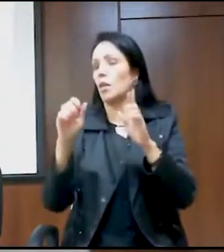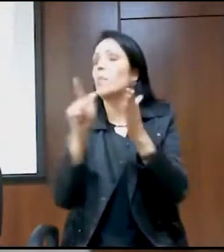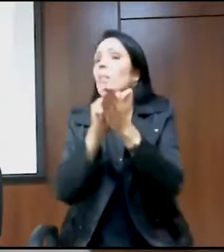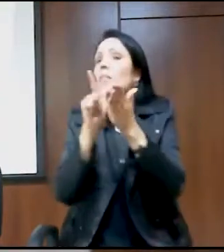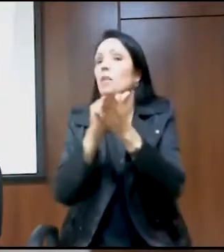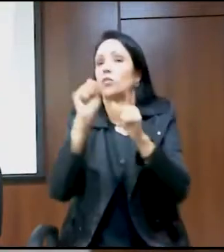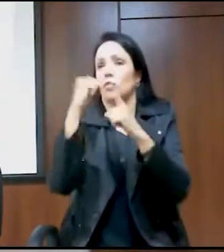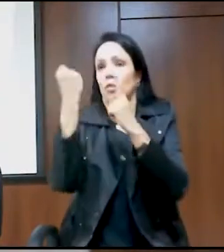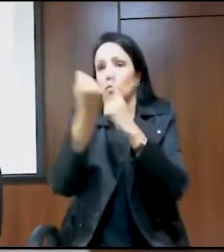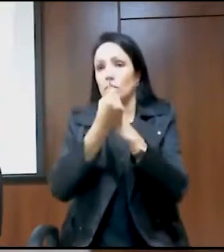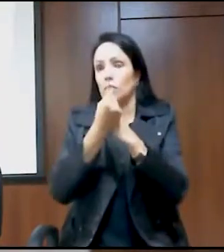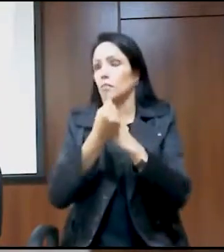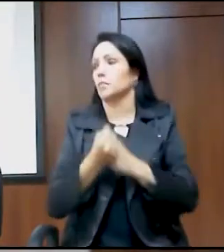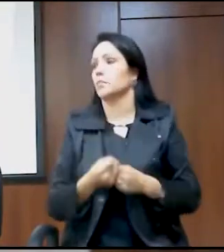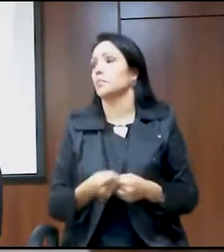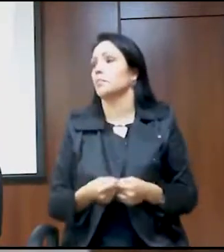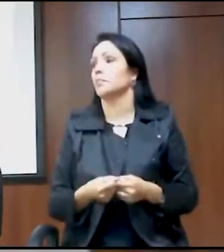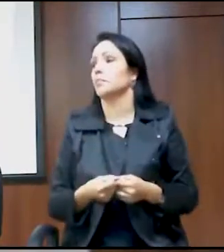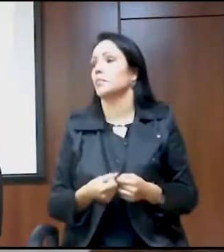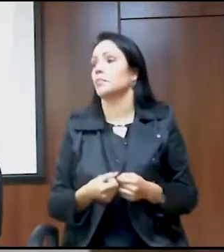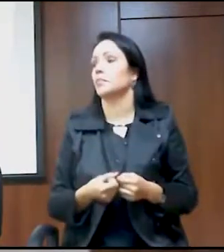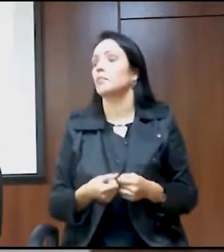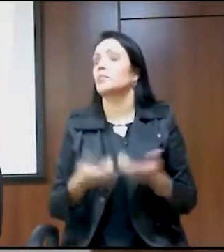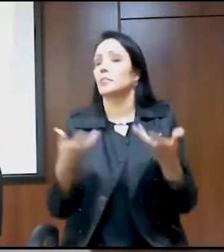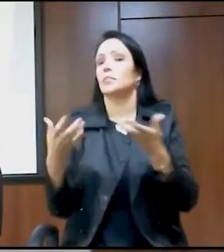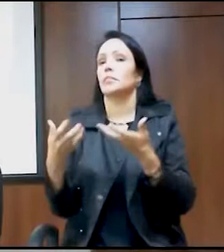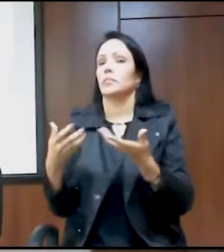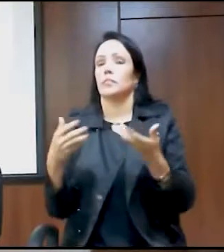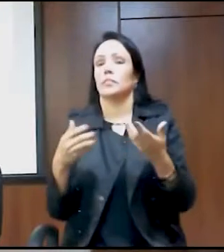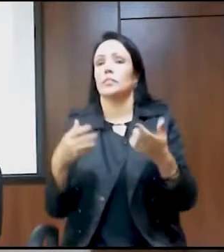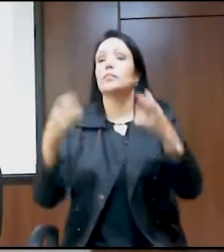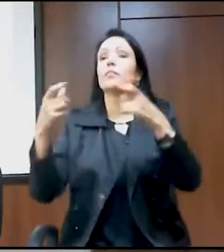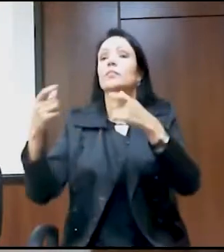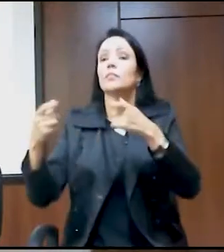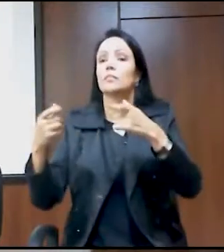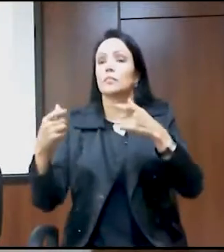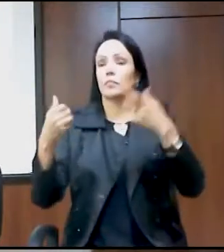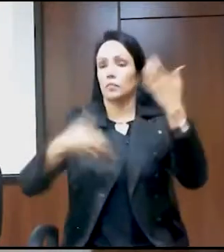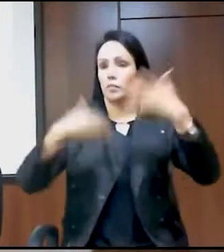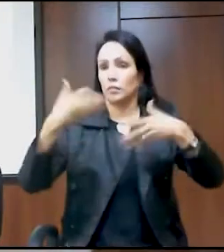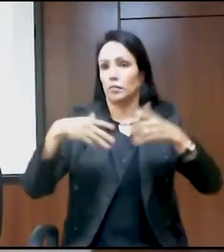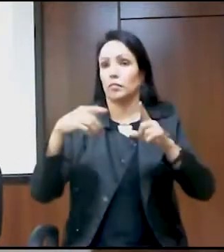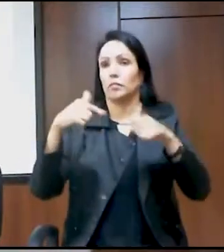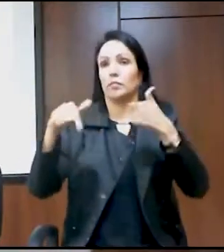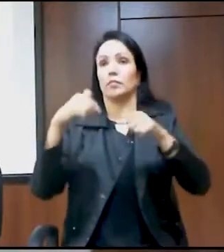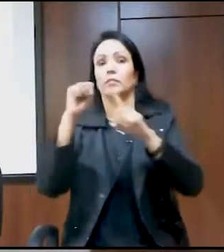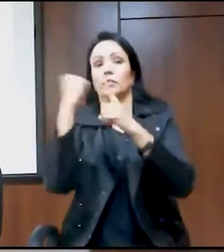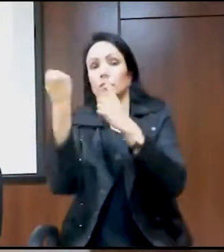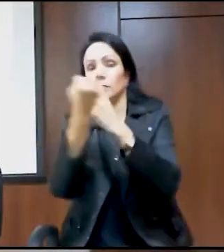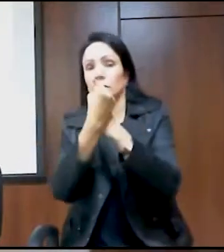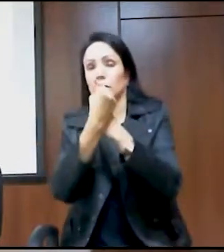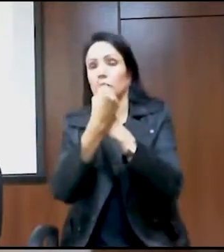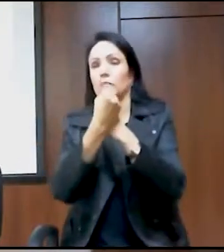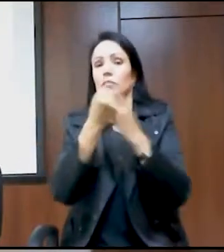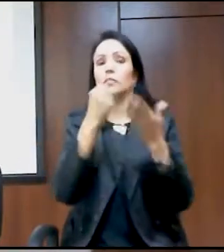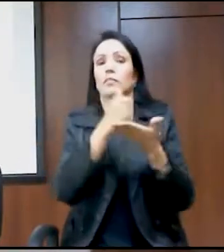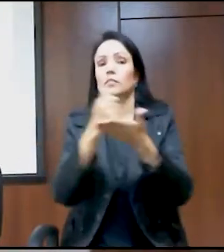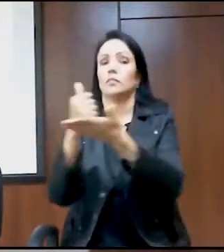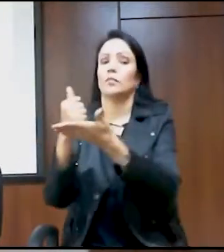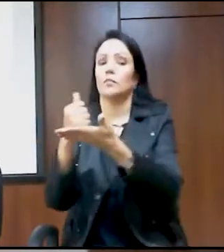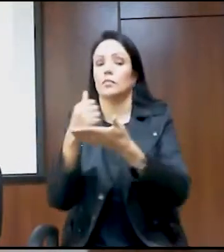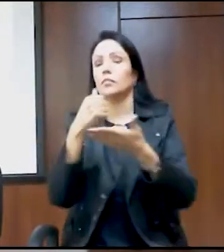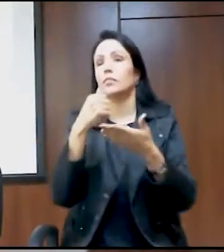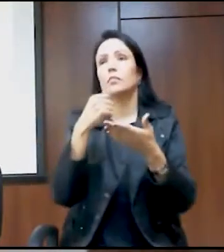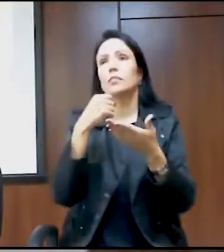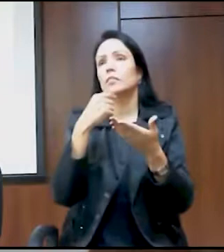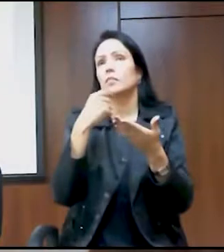disposição. Eu queria, assim, então, falando desse lugar enquanto trabalho social, eu queria trazer talvez 2, 3 pontos